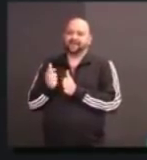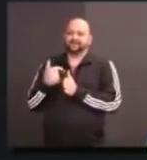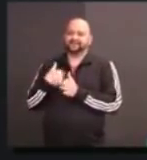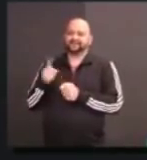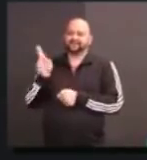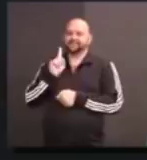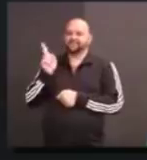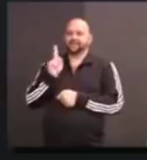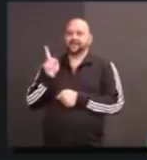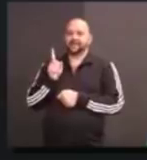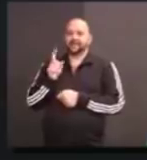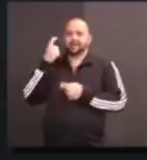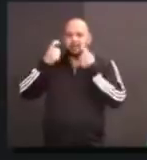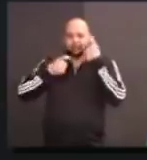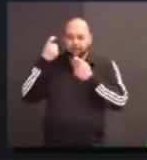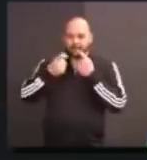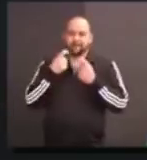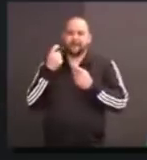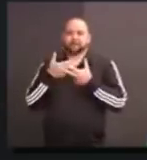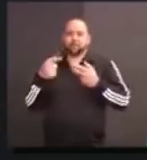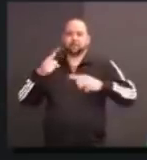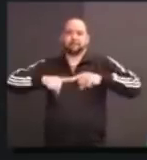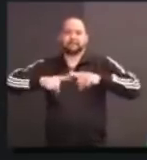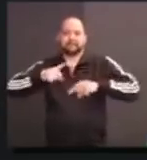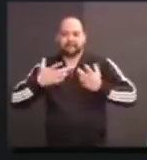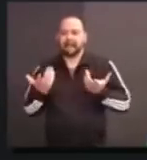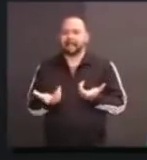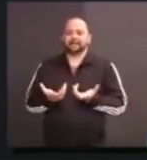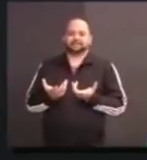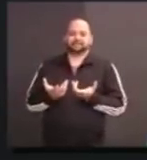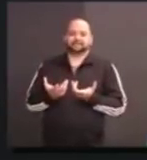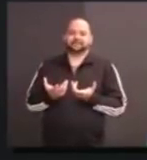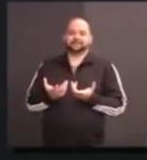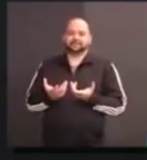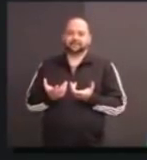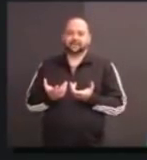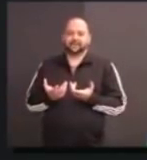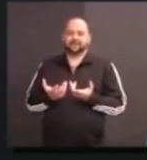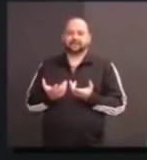desapego, da coisa gratuita,